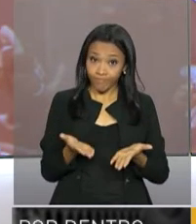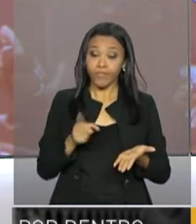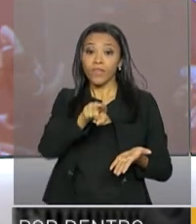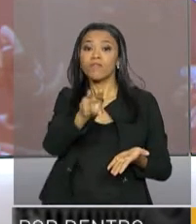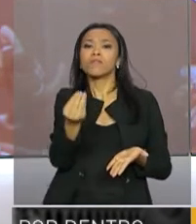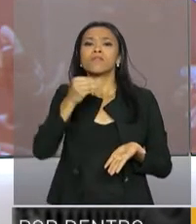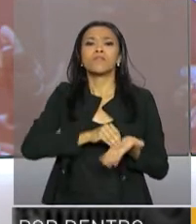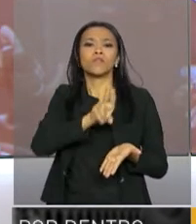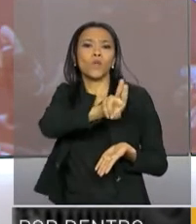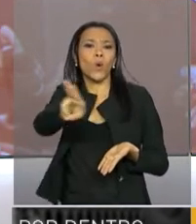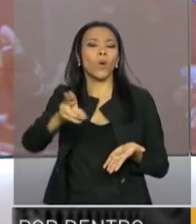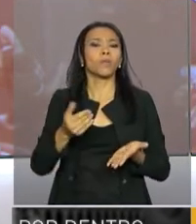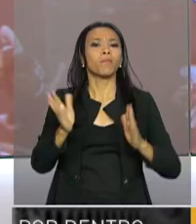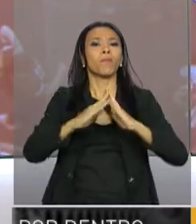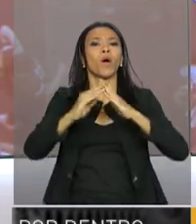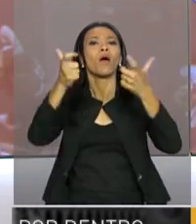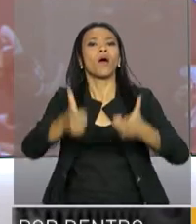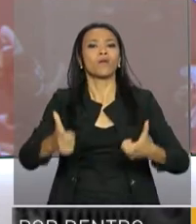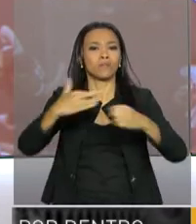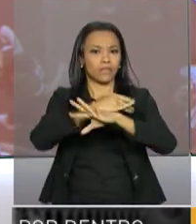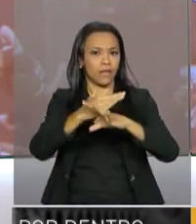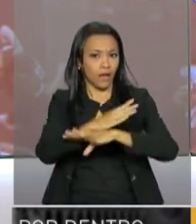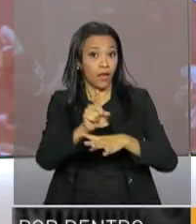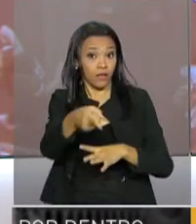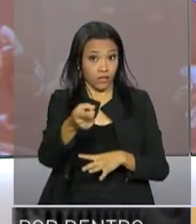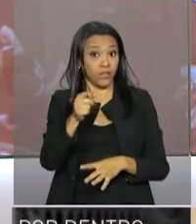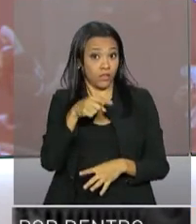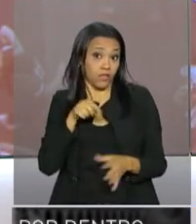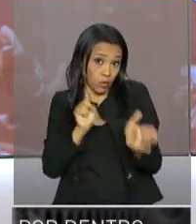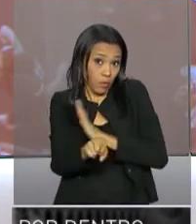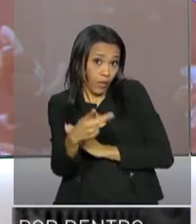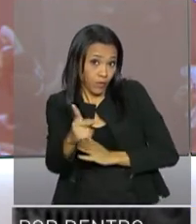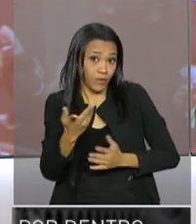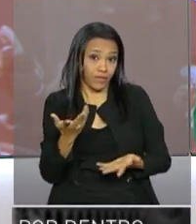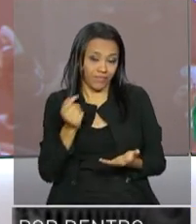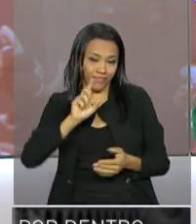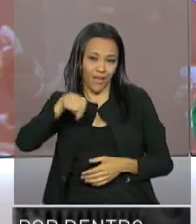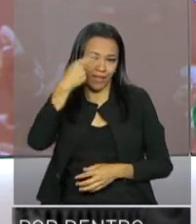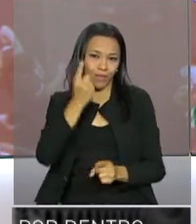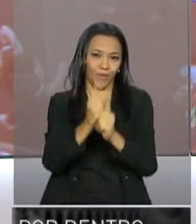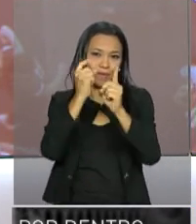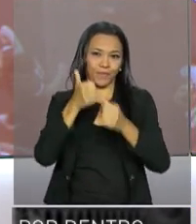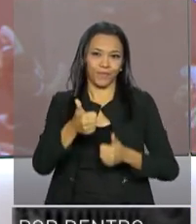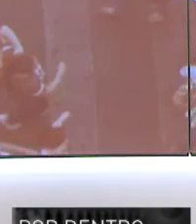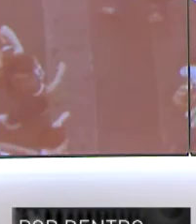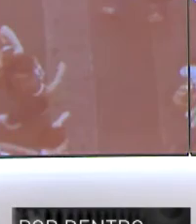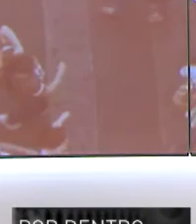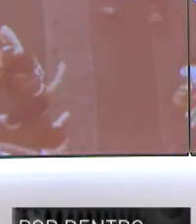@presidencia.gov.br. Informe o seu nome, a cidade onde você mora e faça a sua pergunta. Até a próxima!